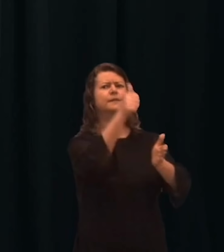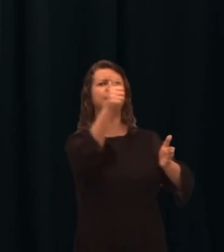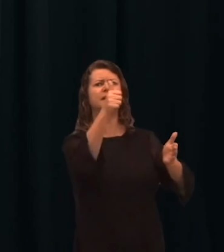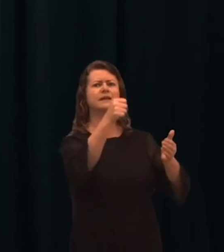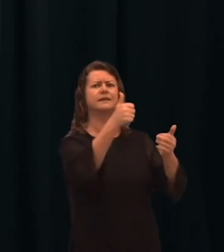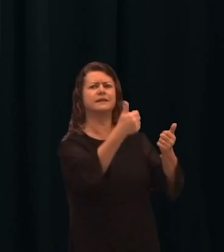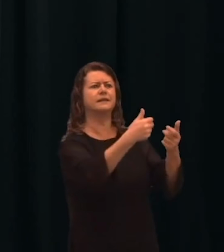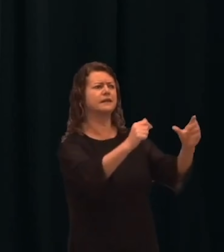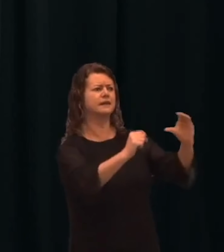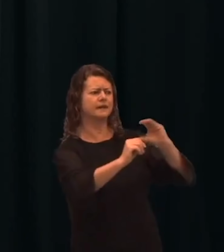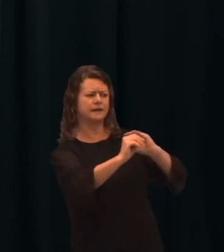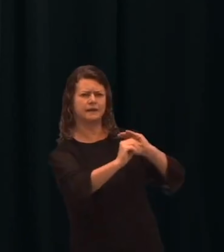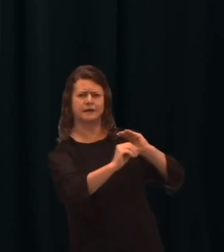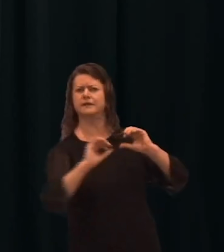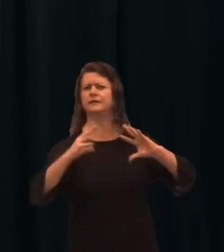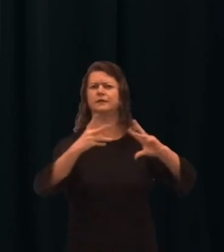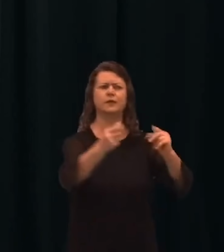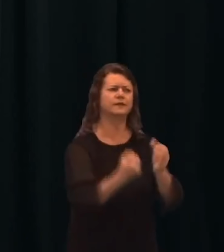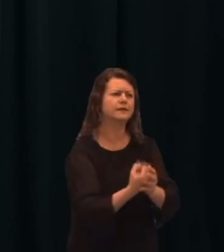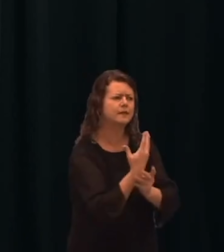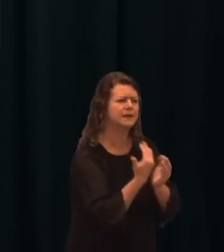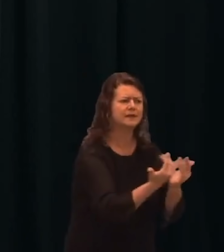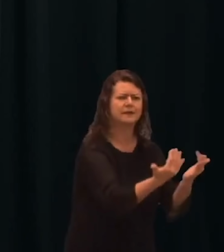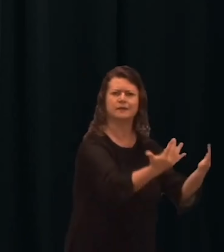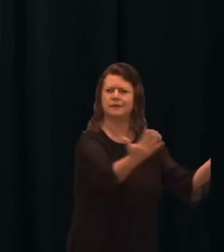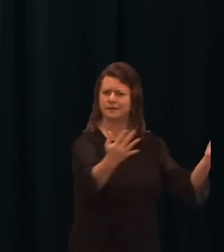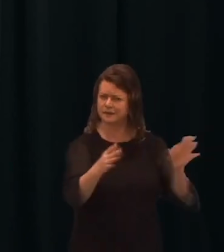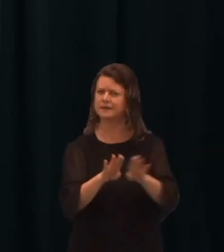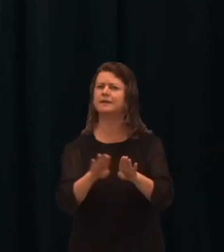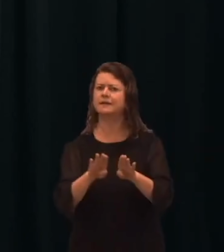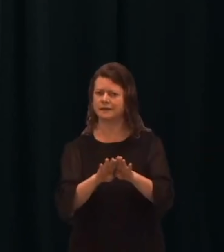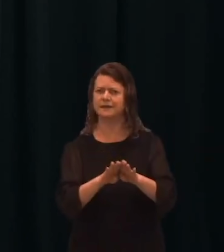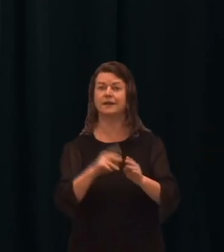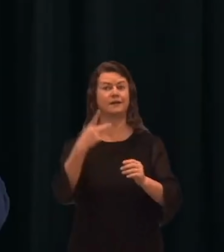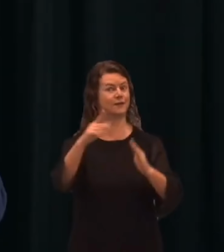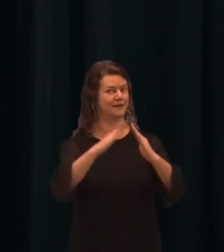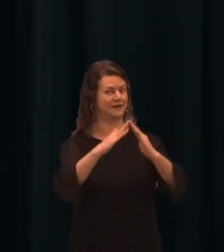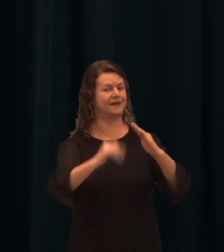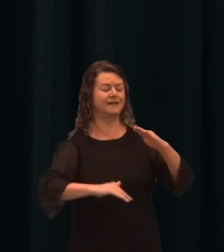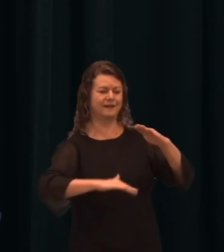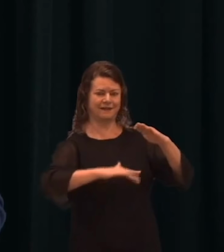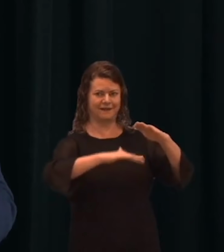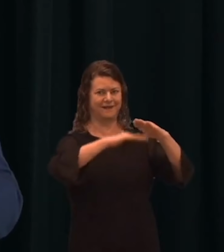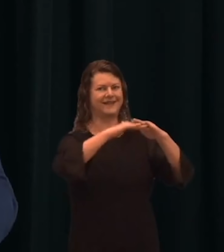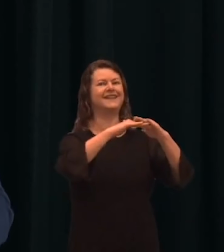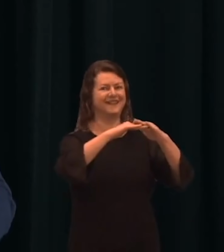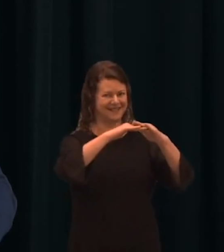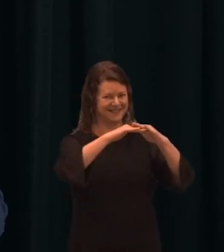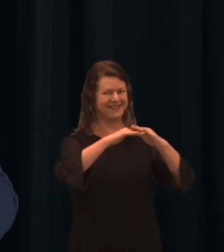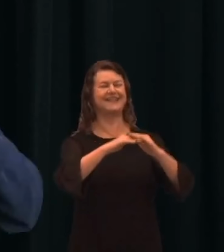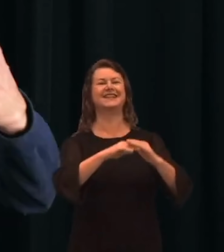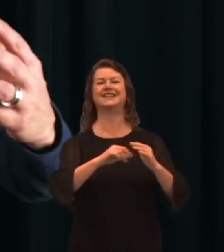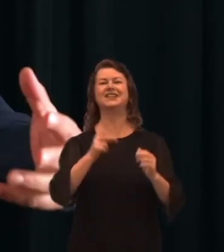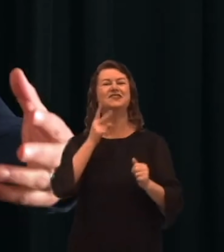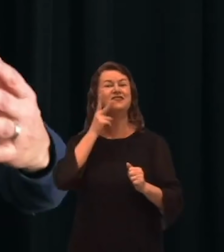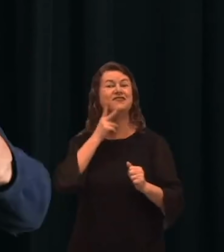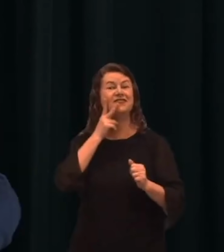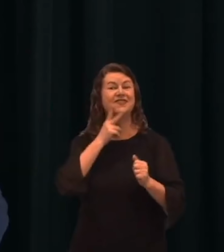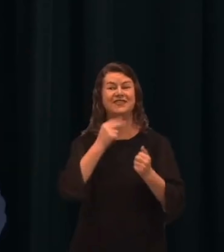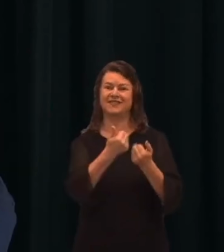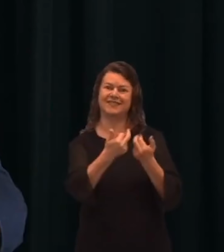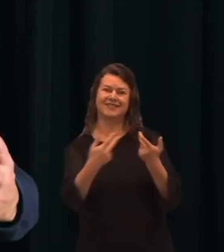plenamente cheios e os seus barris transbordarão de vinho. Neste momento, nós estamos nos